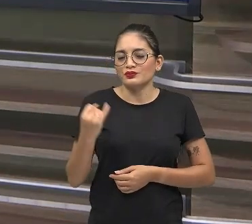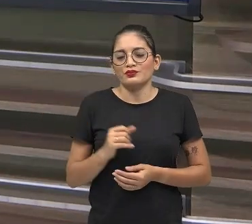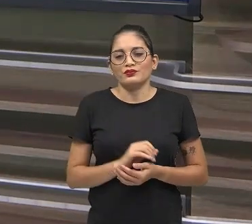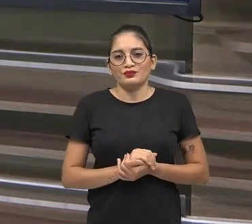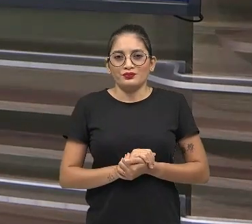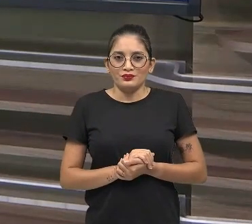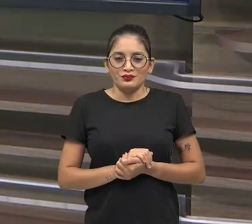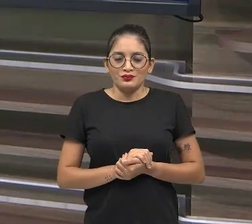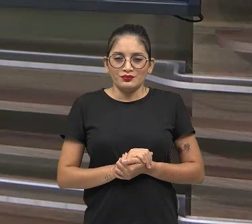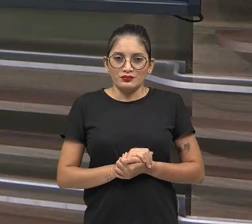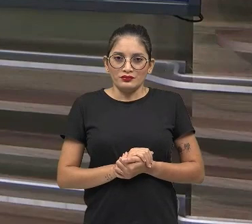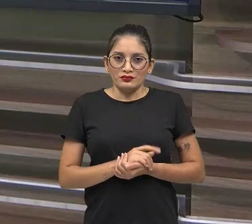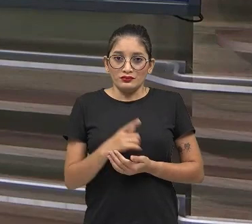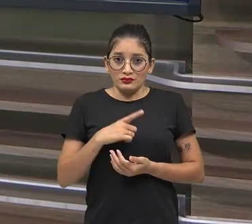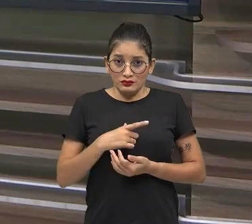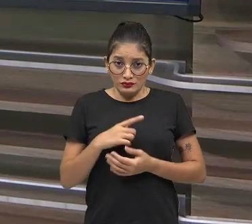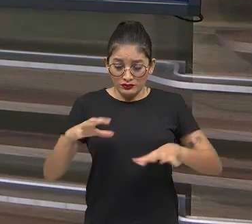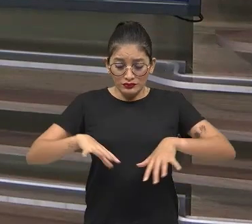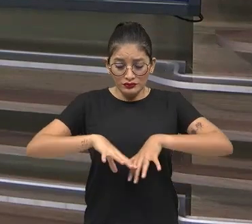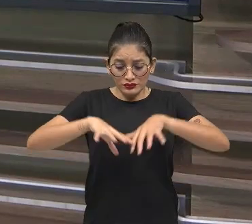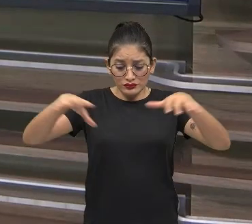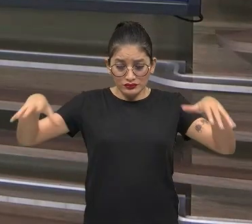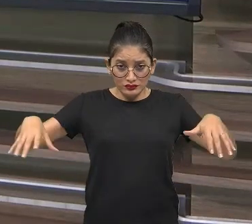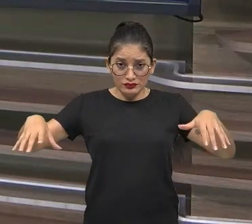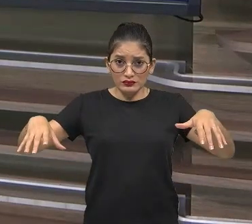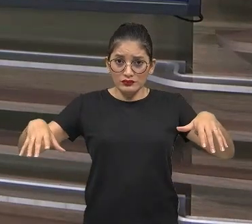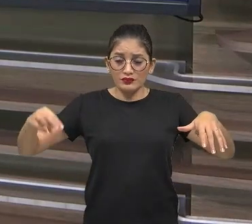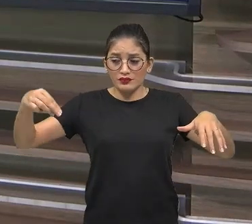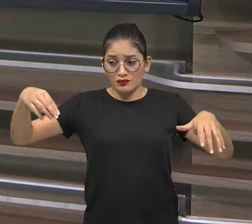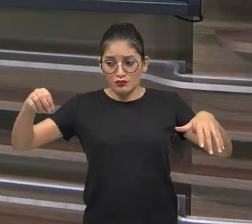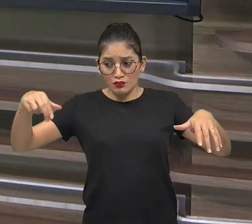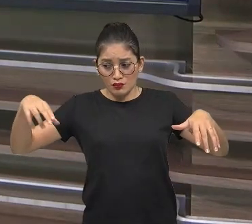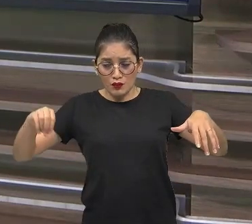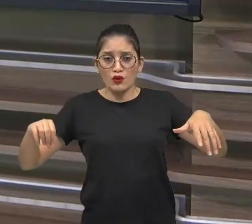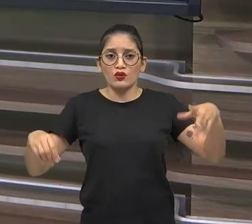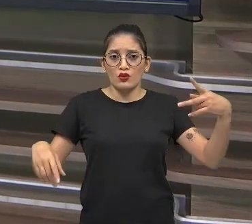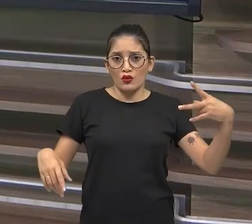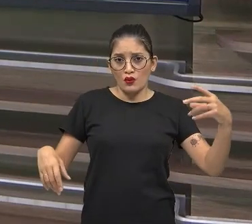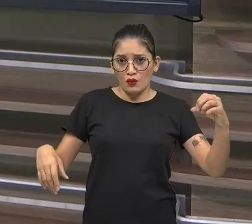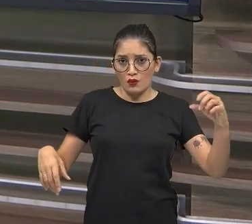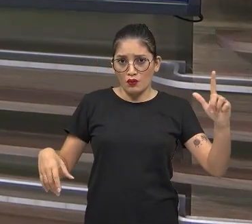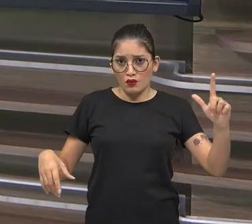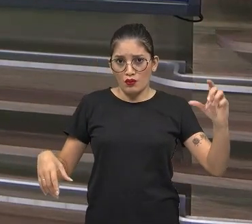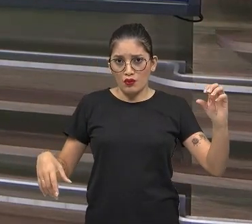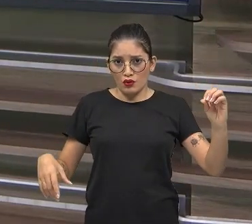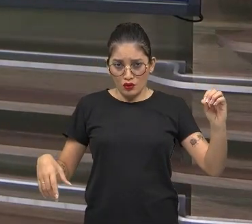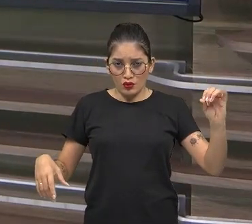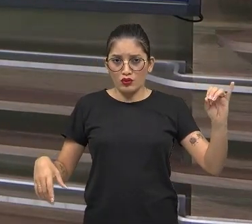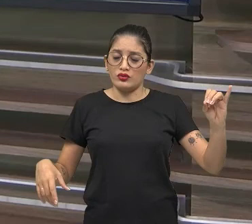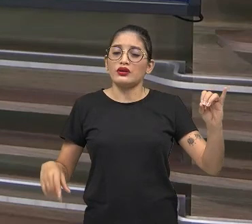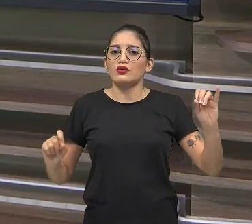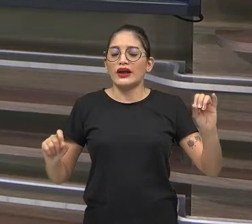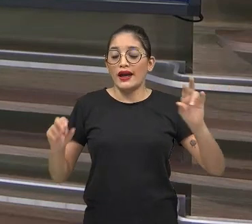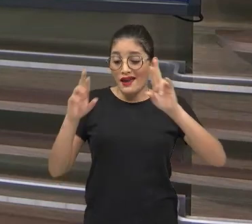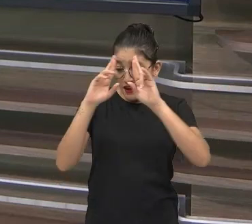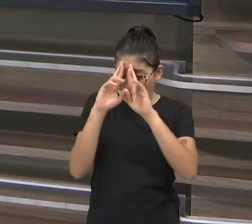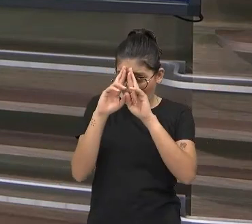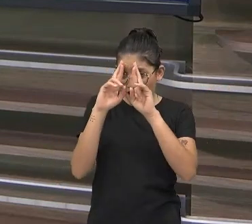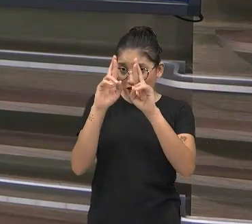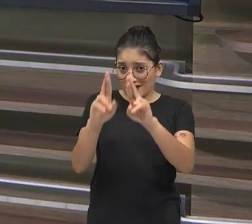tenhamos, dentro destas duas vertentes, o monoteísmo e o politeísmo, muito respeito